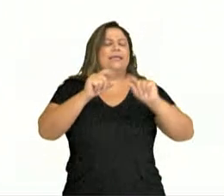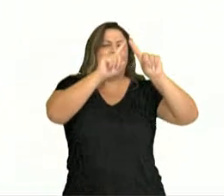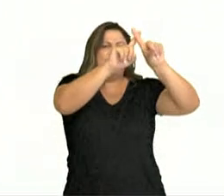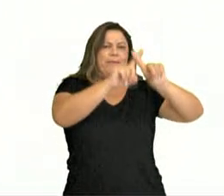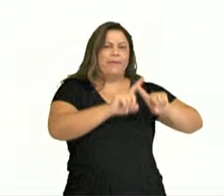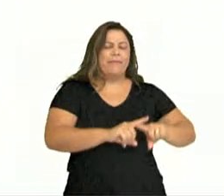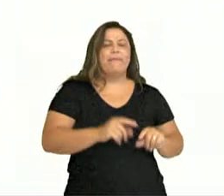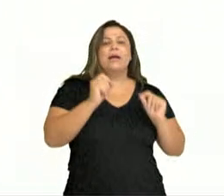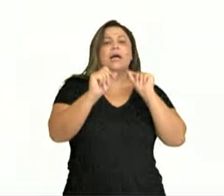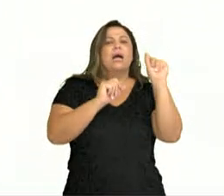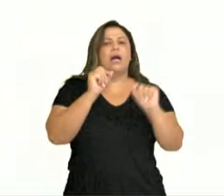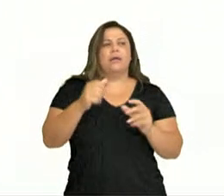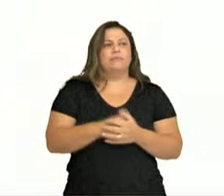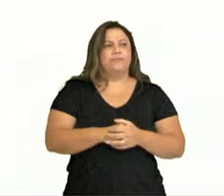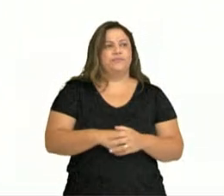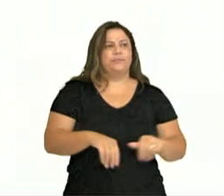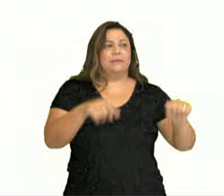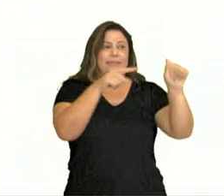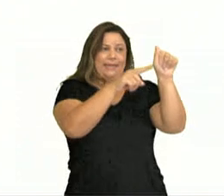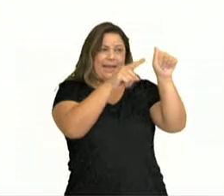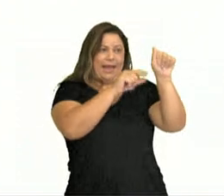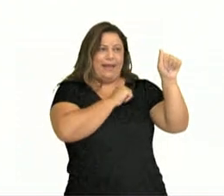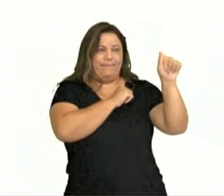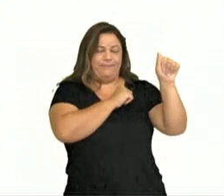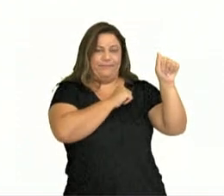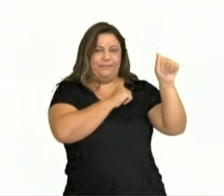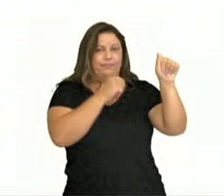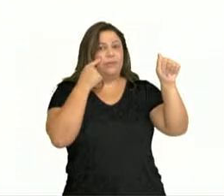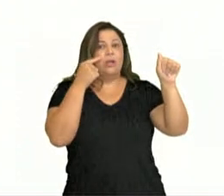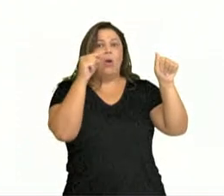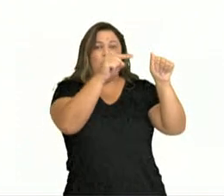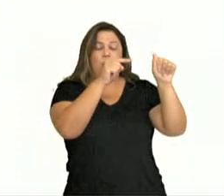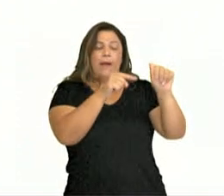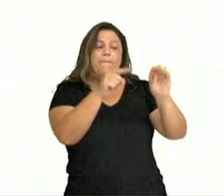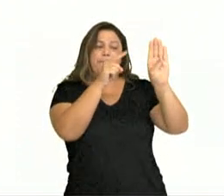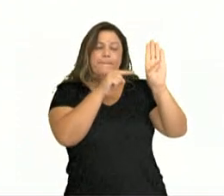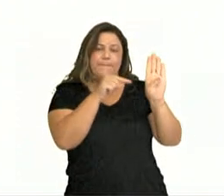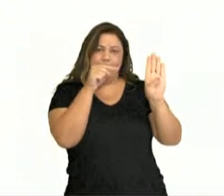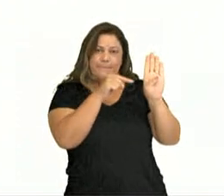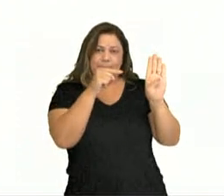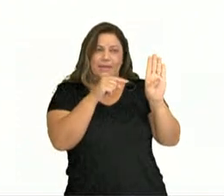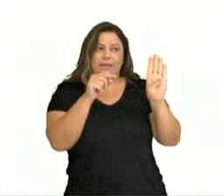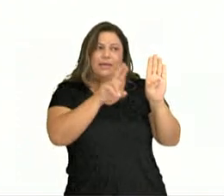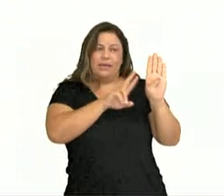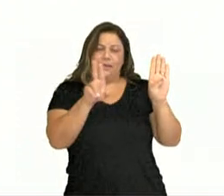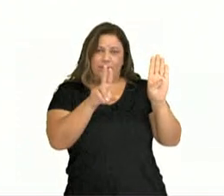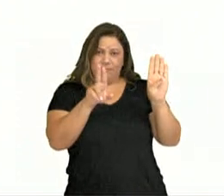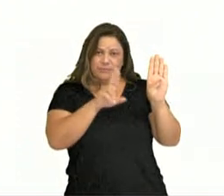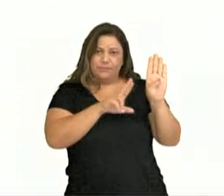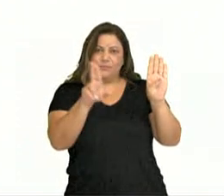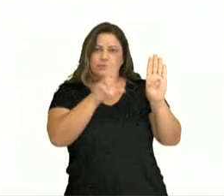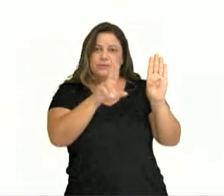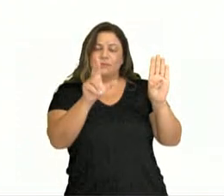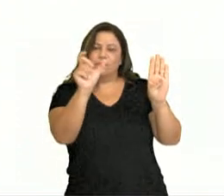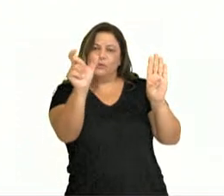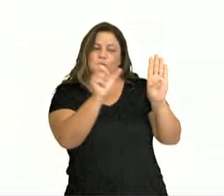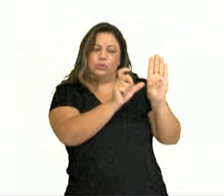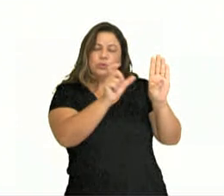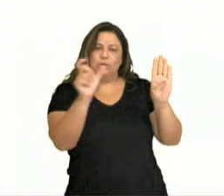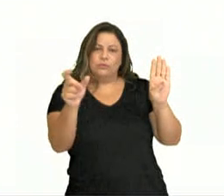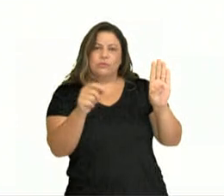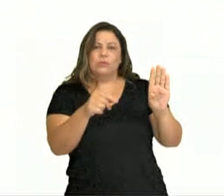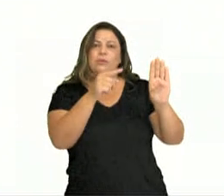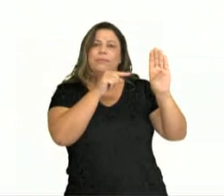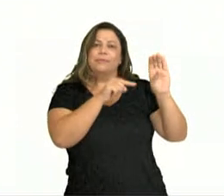A, procariontes e quimiossintetizantes; letra B, procariontes e